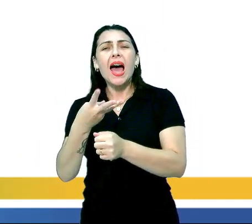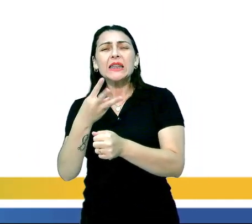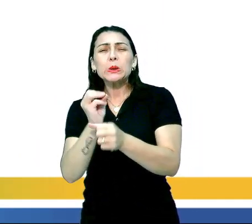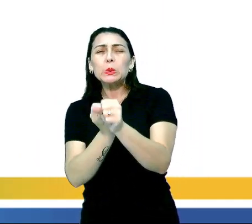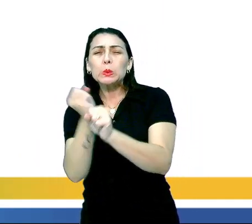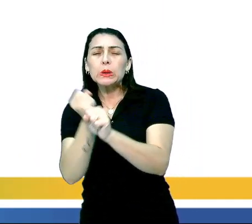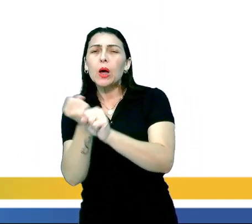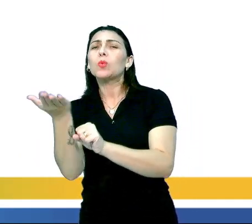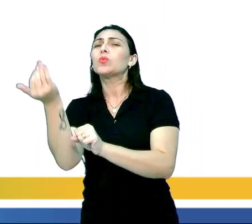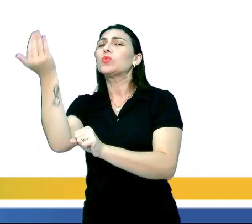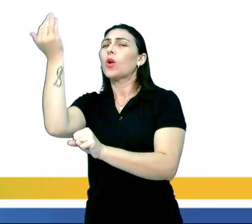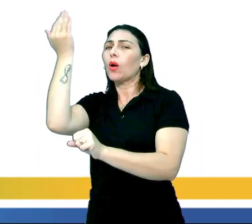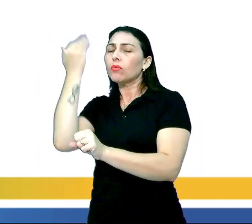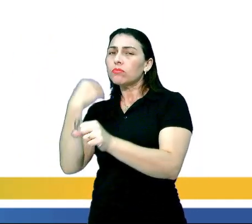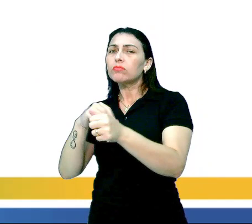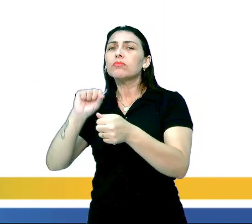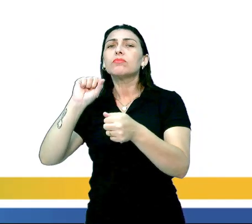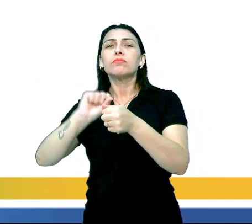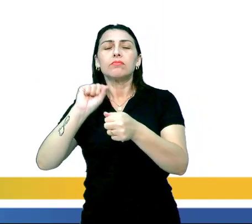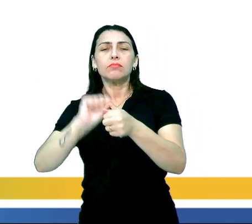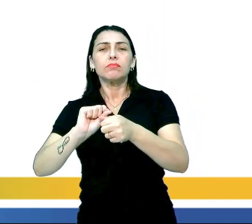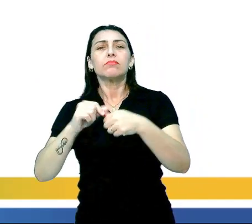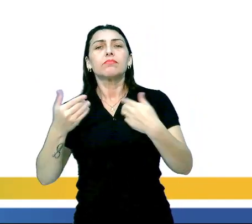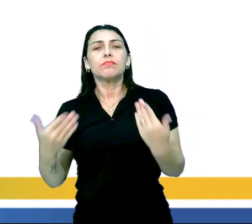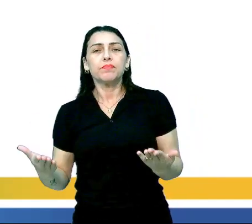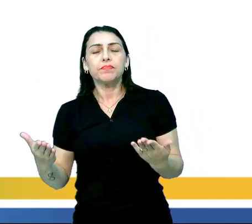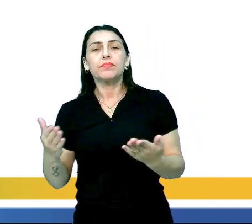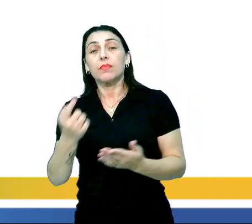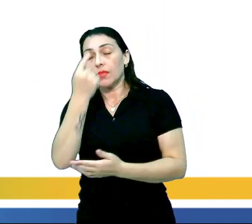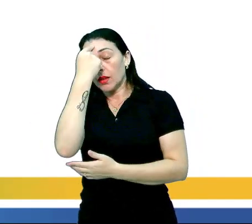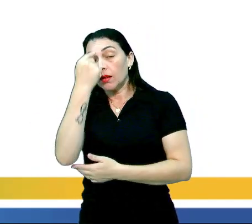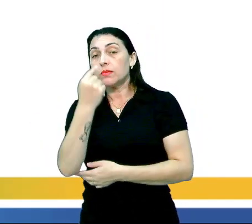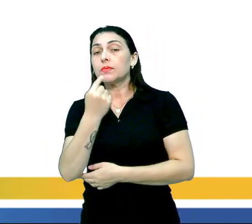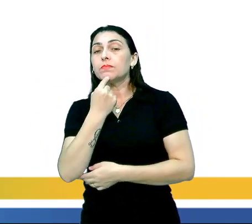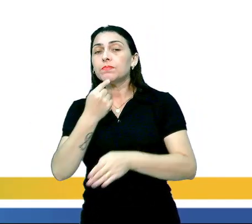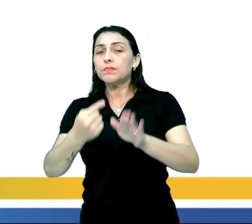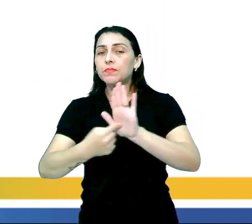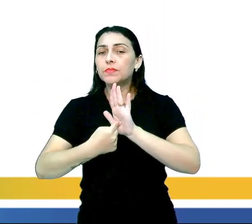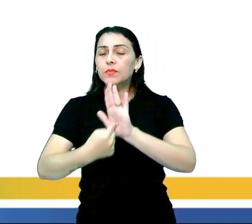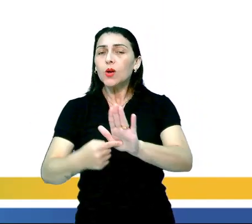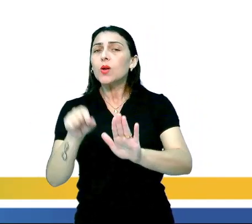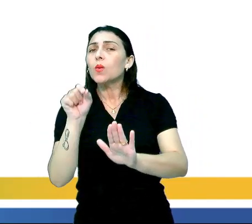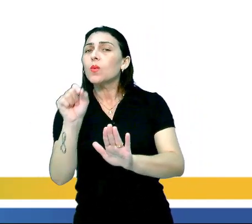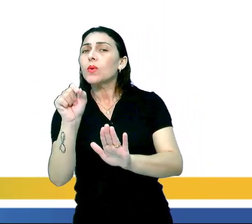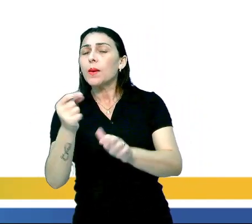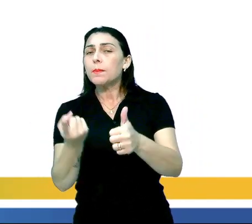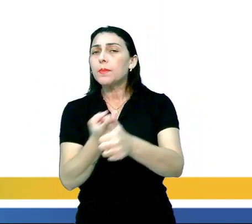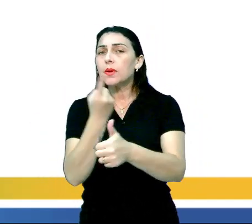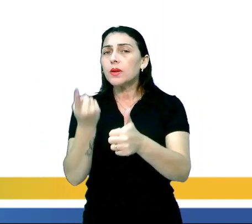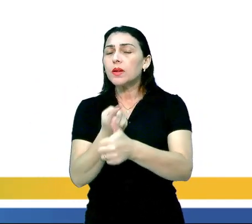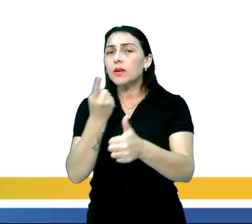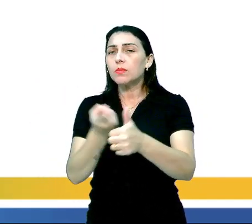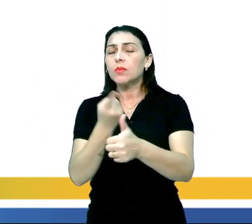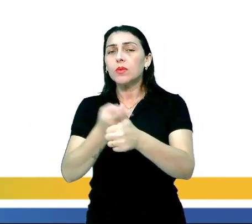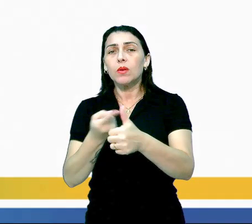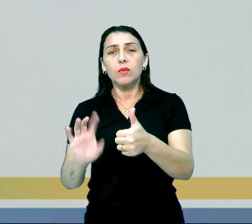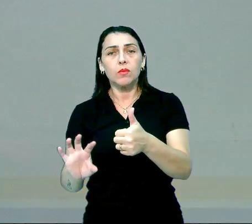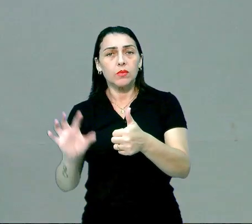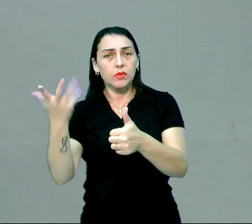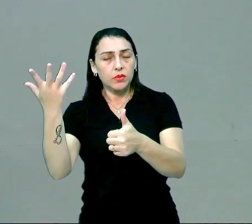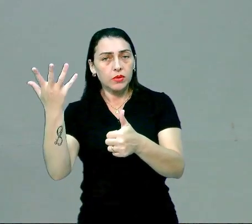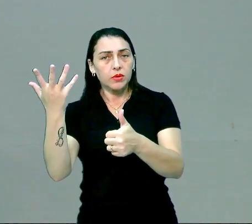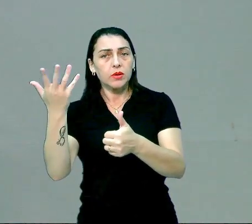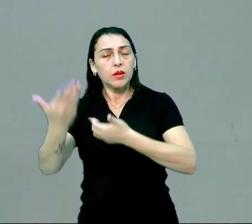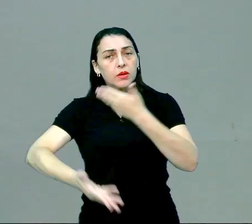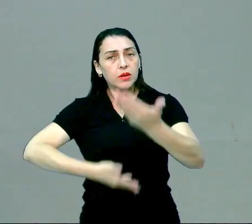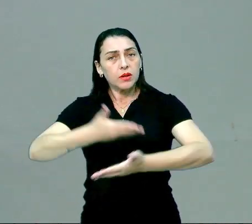fazendo há 30 anos. Ou seja, a imagem ela retrata justamente o quê? Primeiro, um efeito